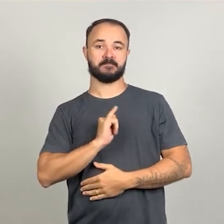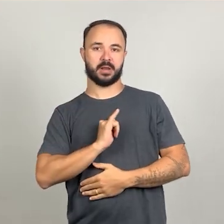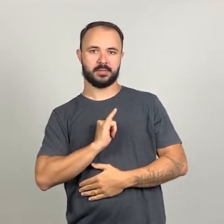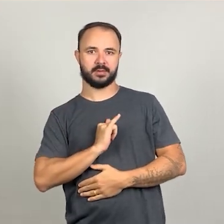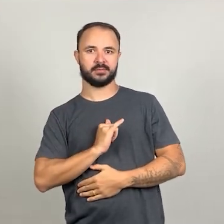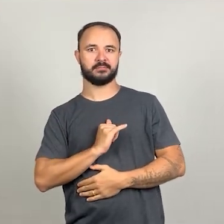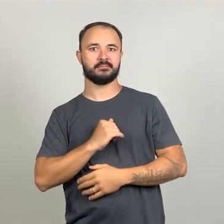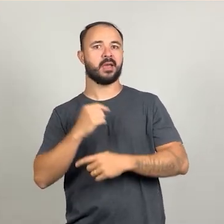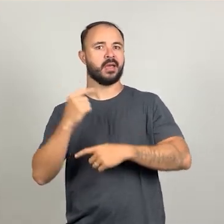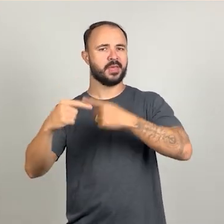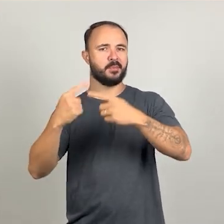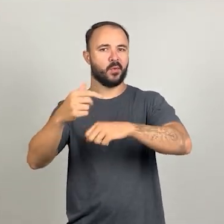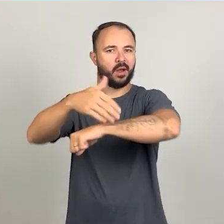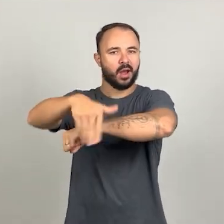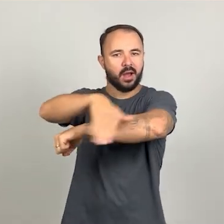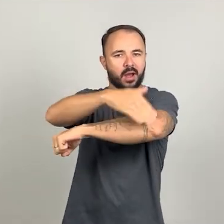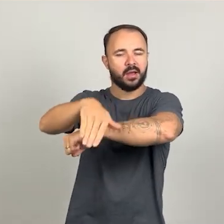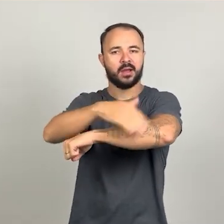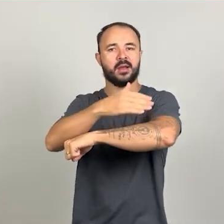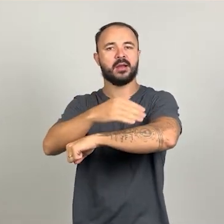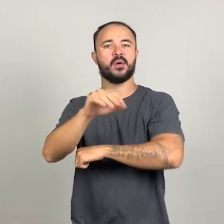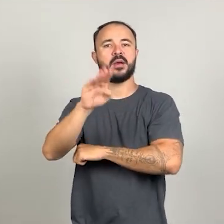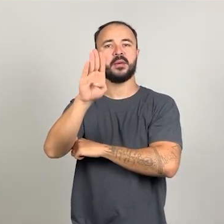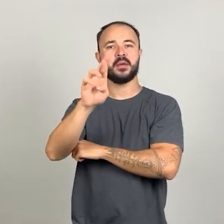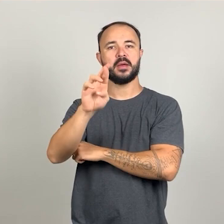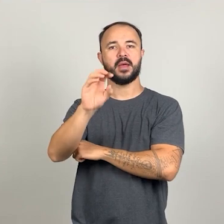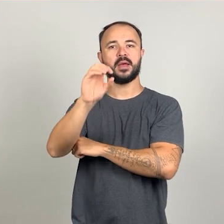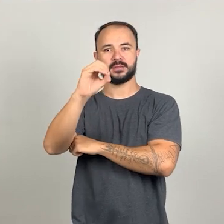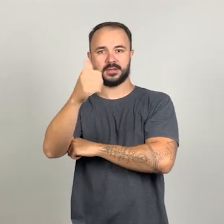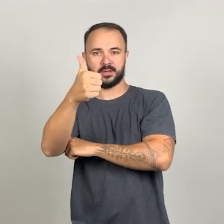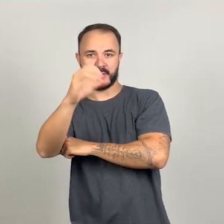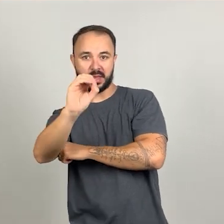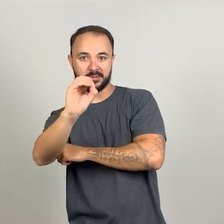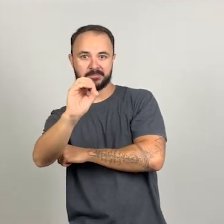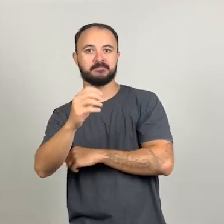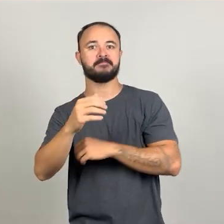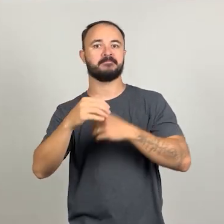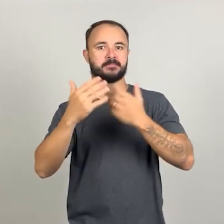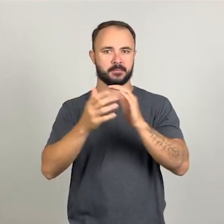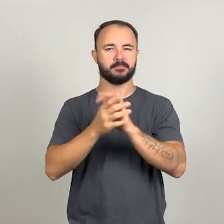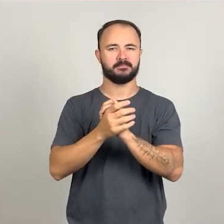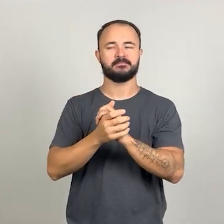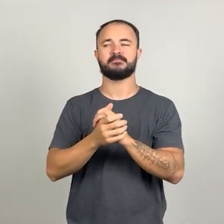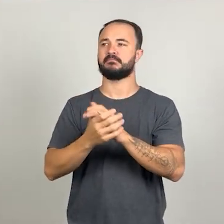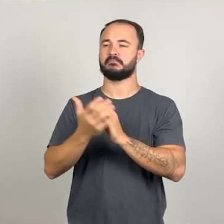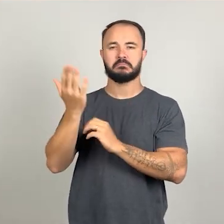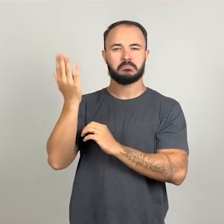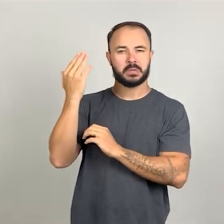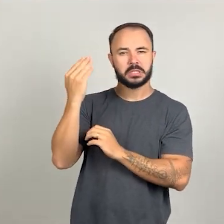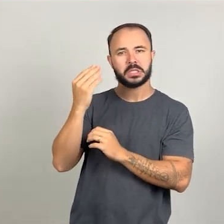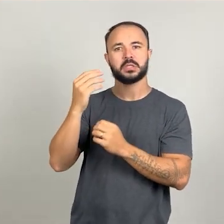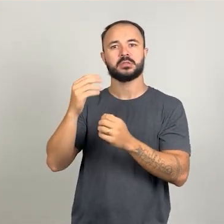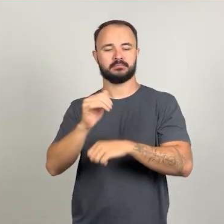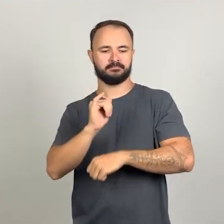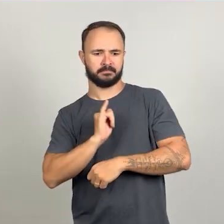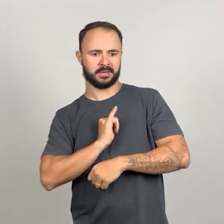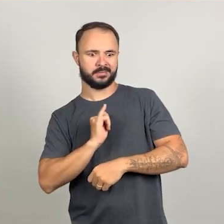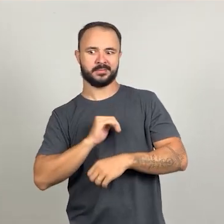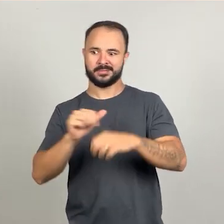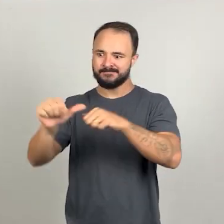com a construção da BR-010, Imperatriz terminou a década de 50 muito, né,